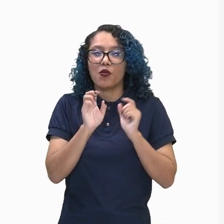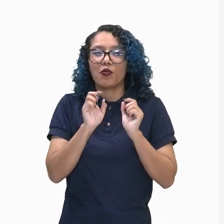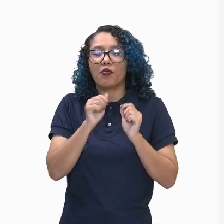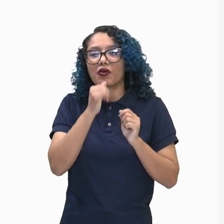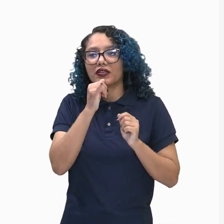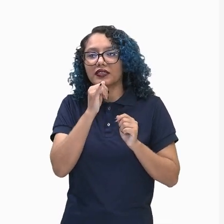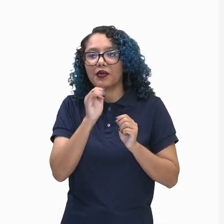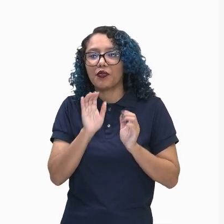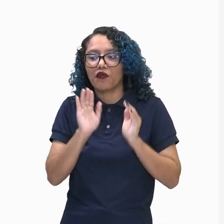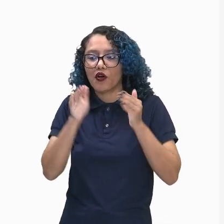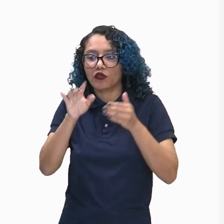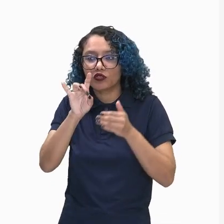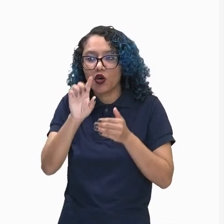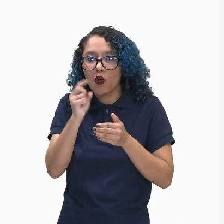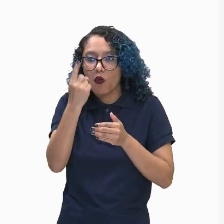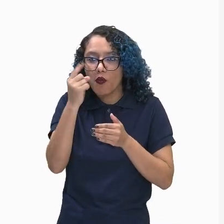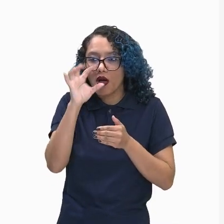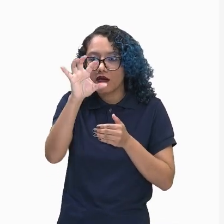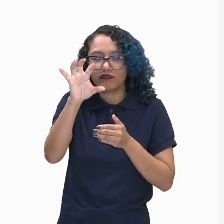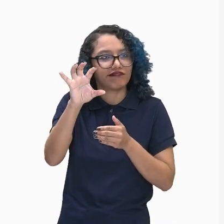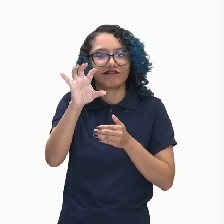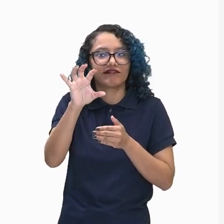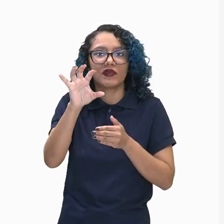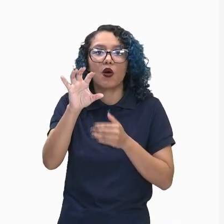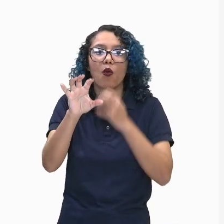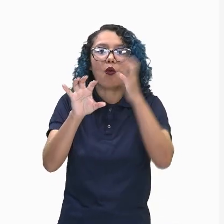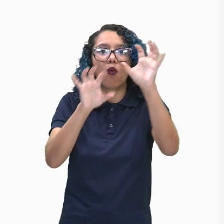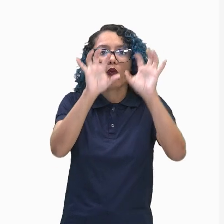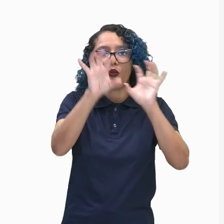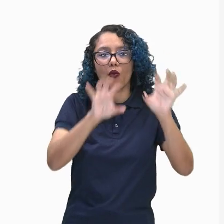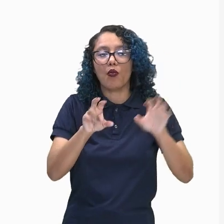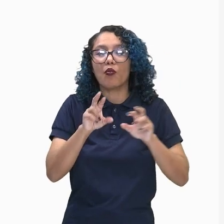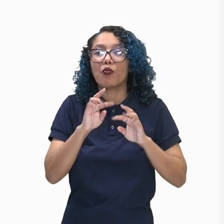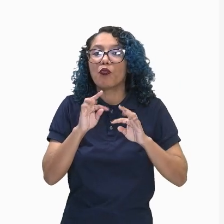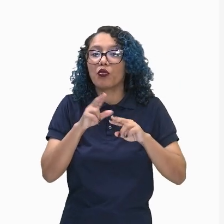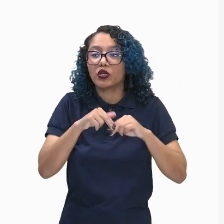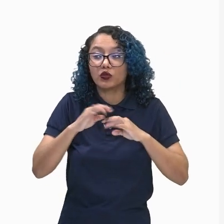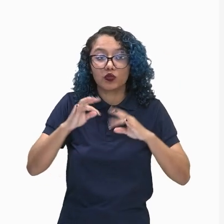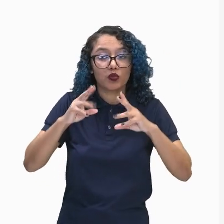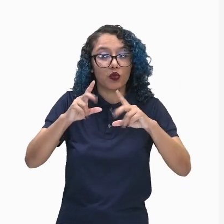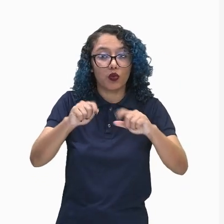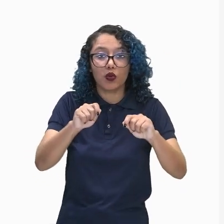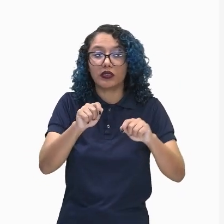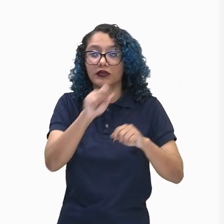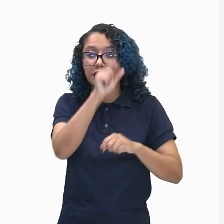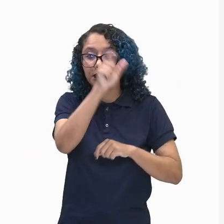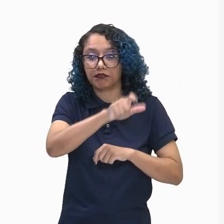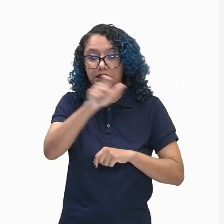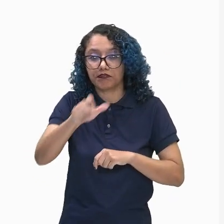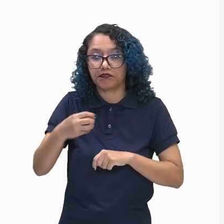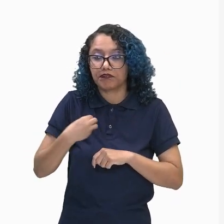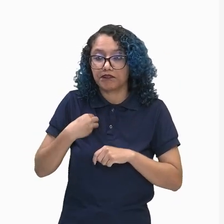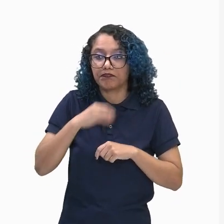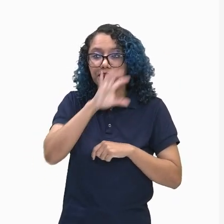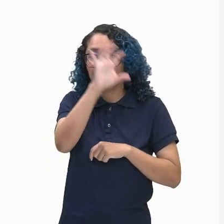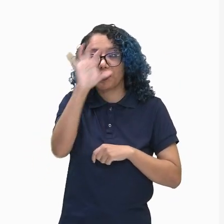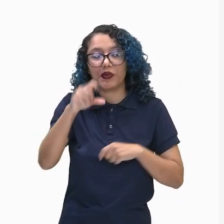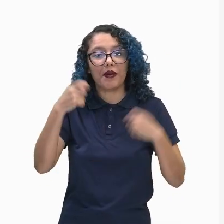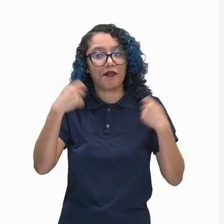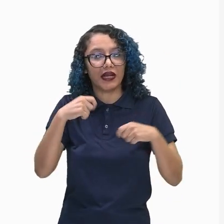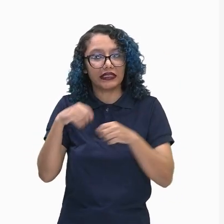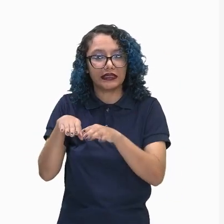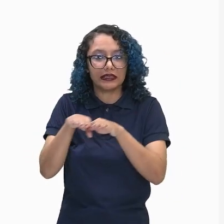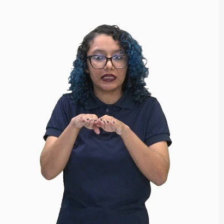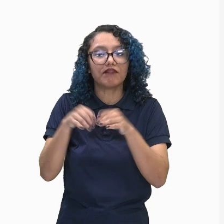região, todos, né, devem entender esse texto, né, vai alcançar o maior número, que esse é